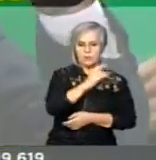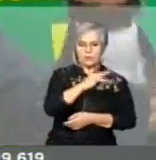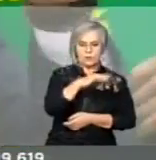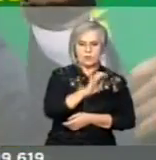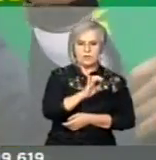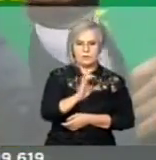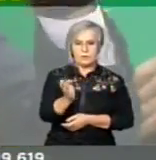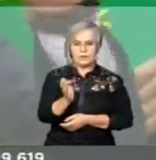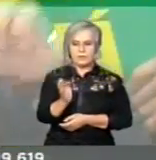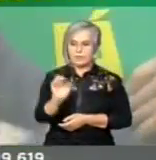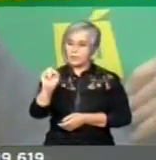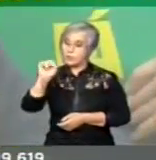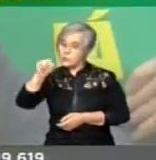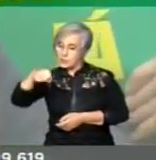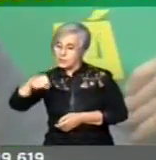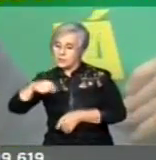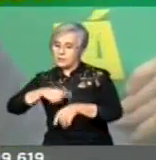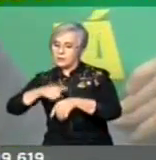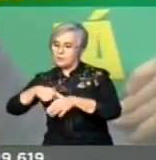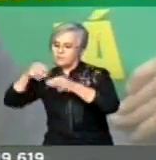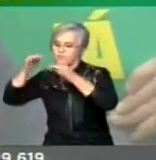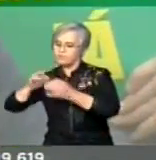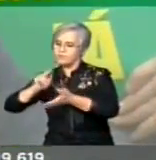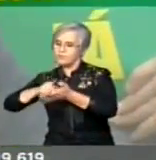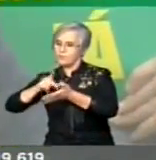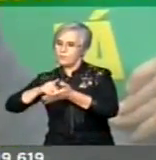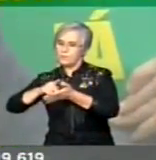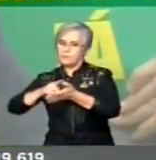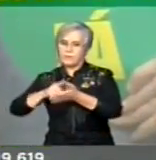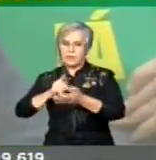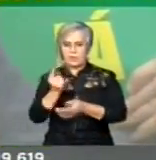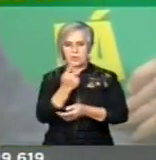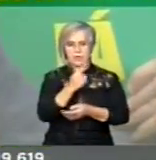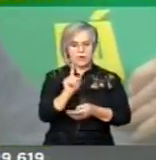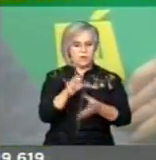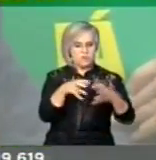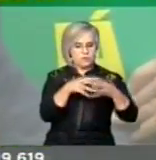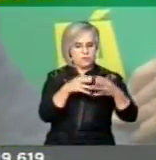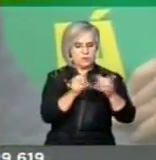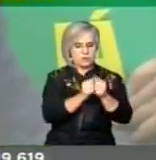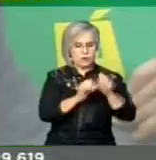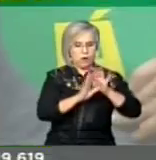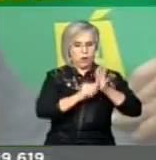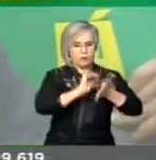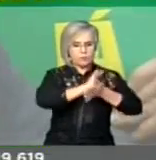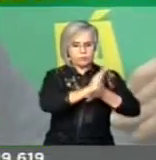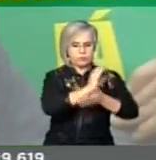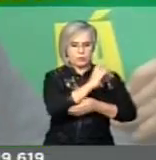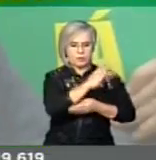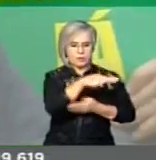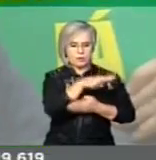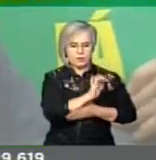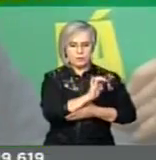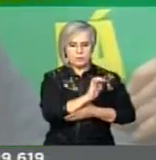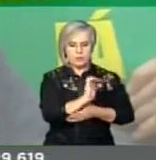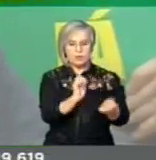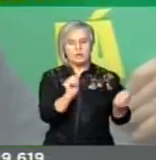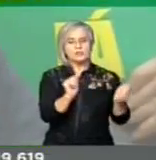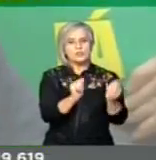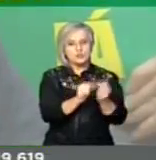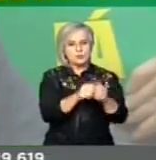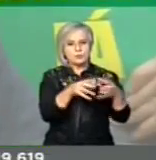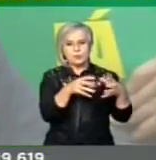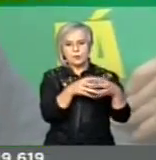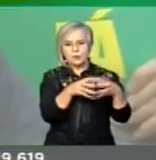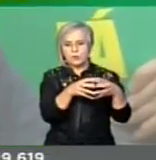lado da verdade e da decência. O não impeachment é ficar ao lado da quadrilha, ficar ao lado do crime, ficar ao lado daqueles